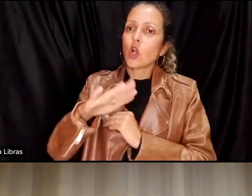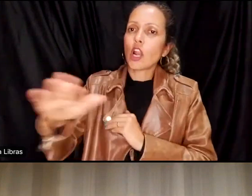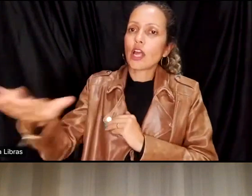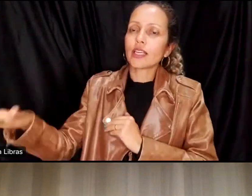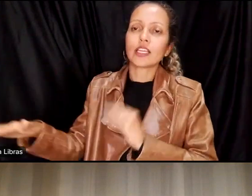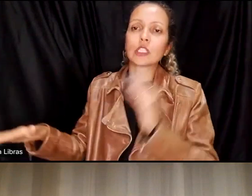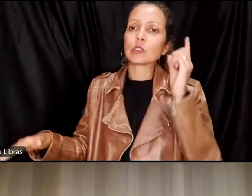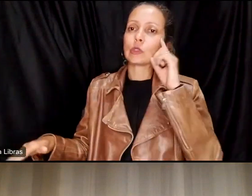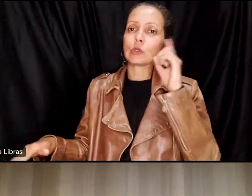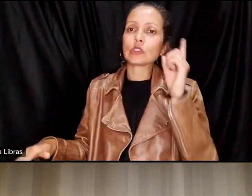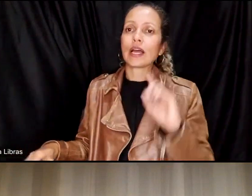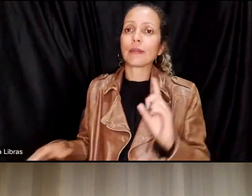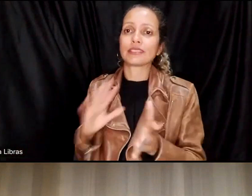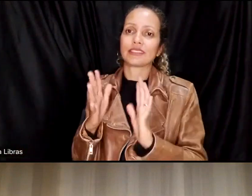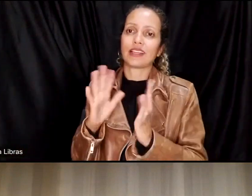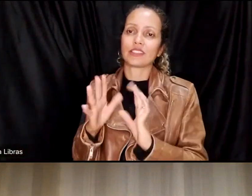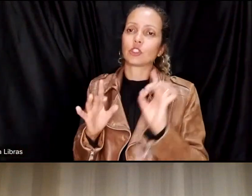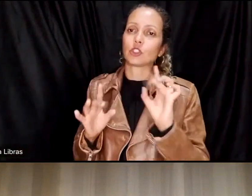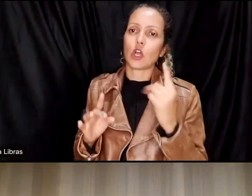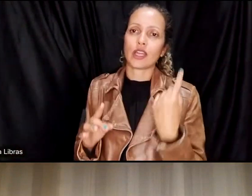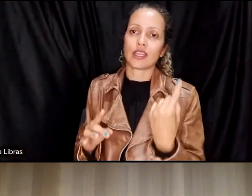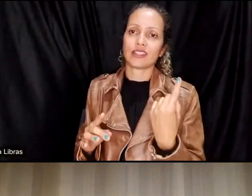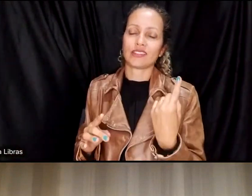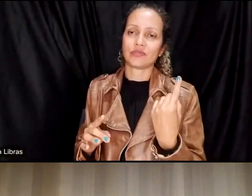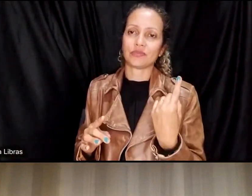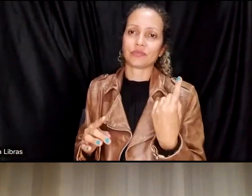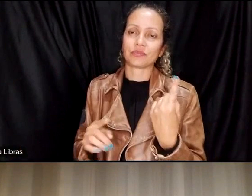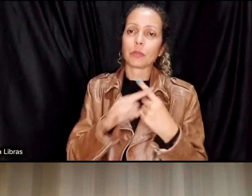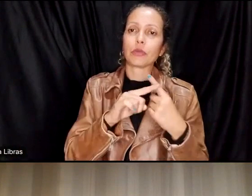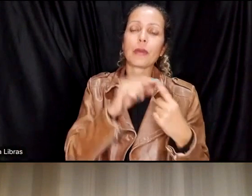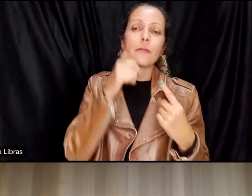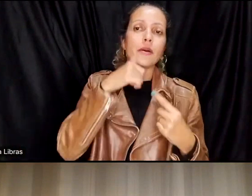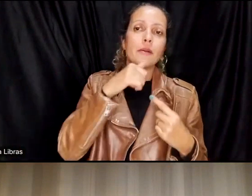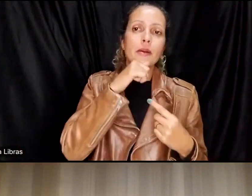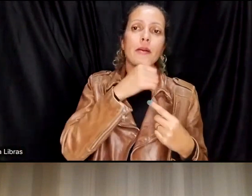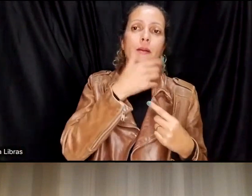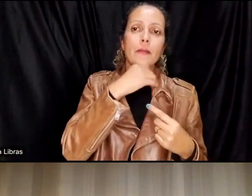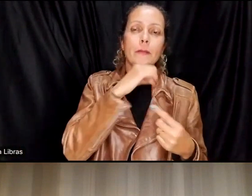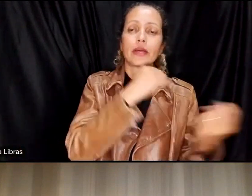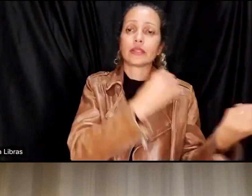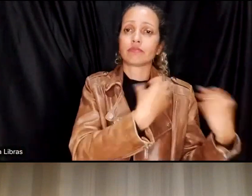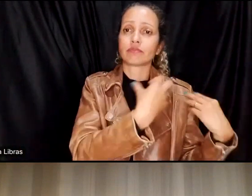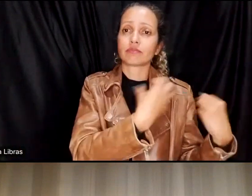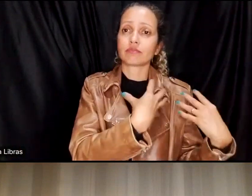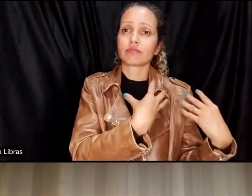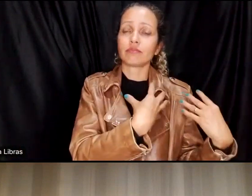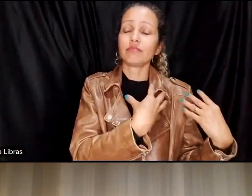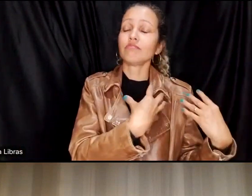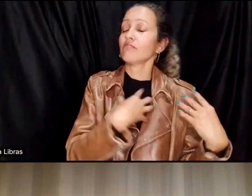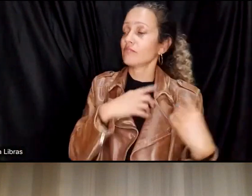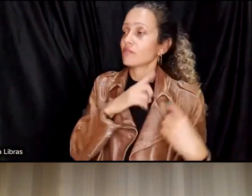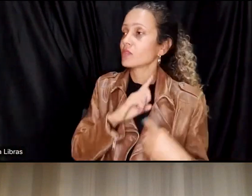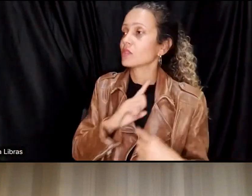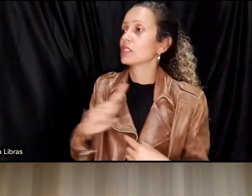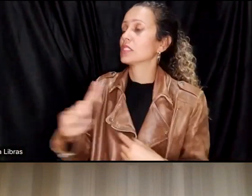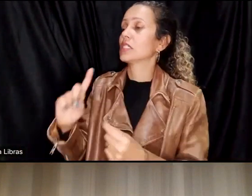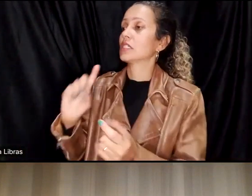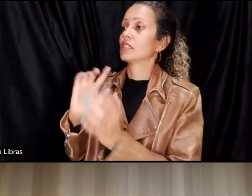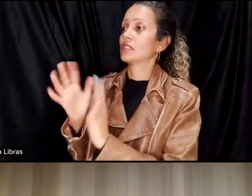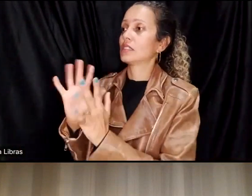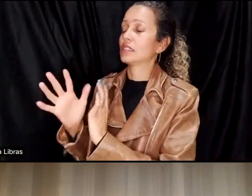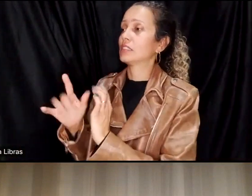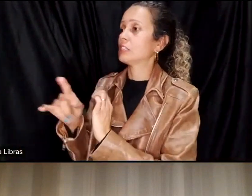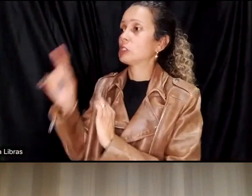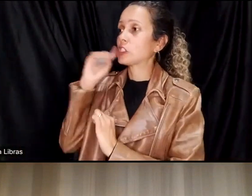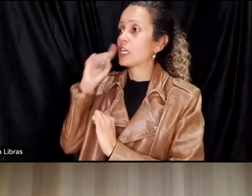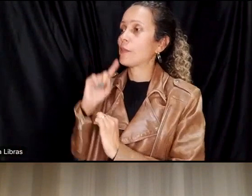Porque aí, ele queria os brinquedos, então ele puxava porque ele não tinha, ele não se comunicava. Agora, então, olha